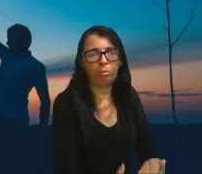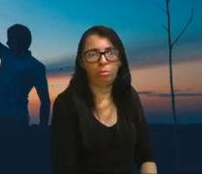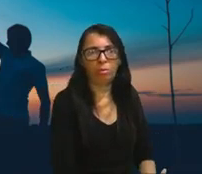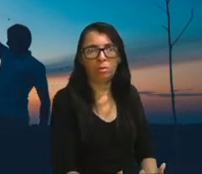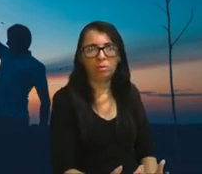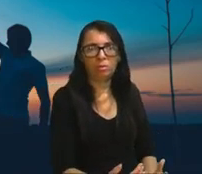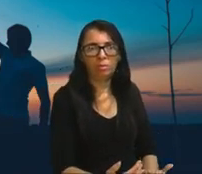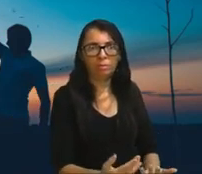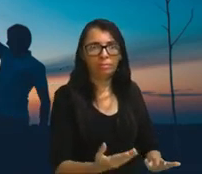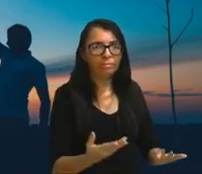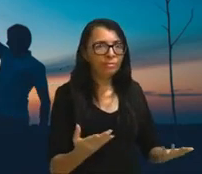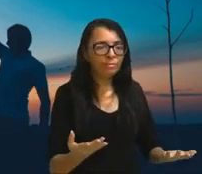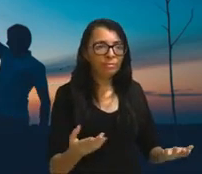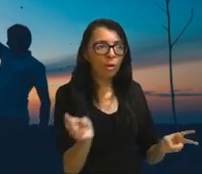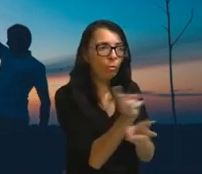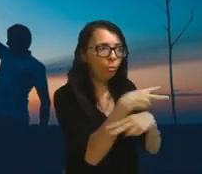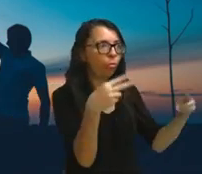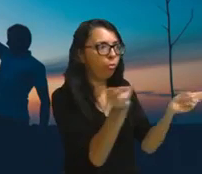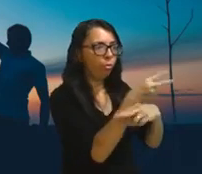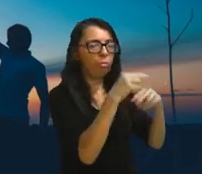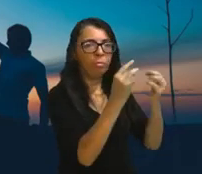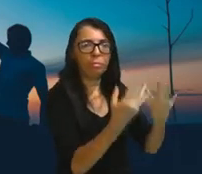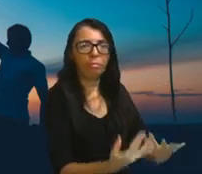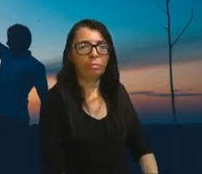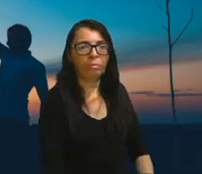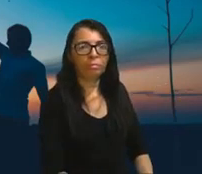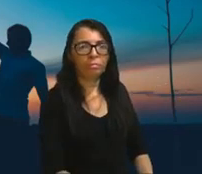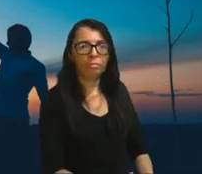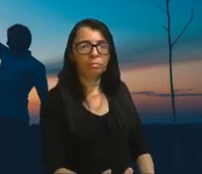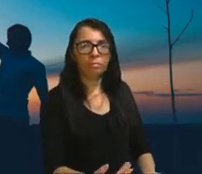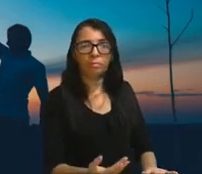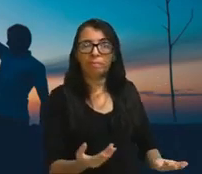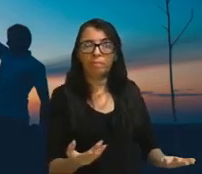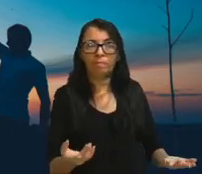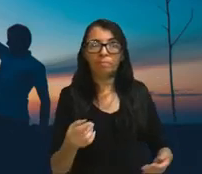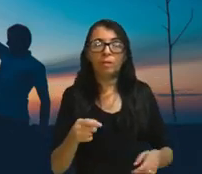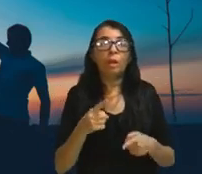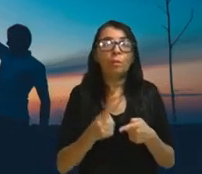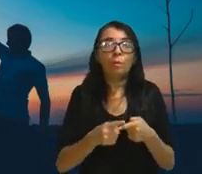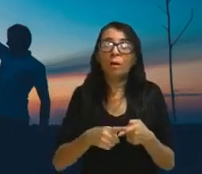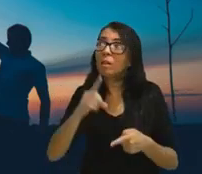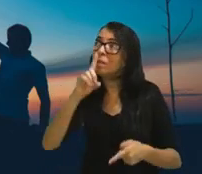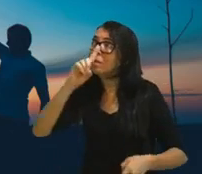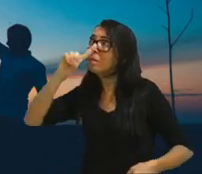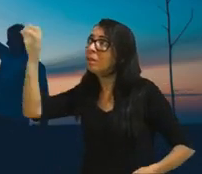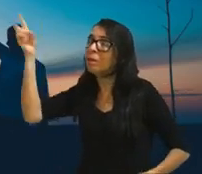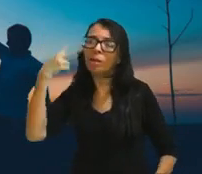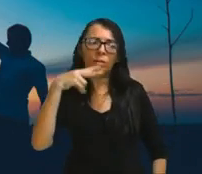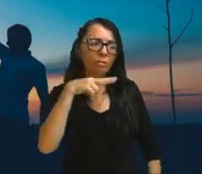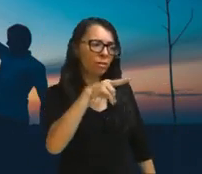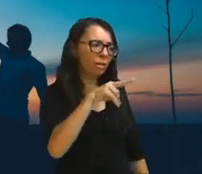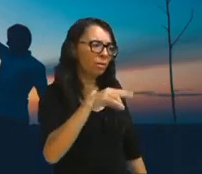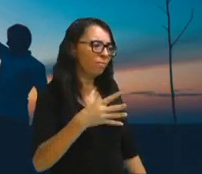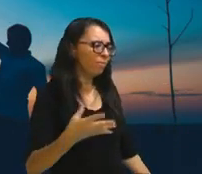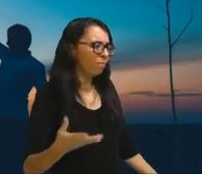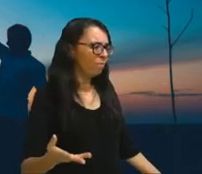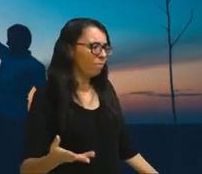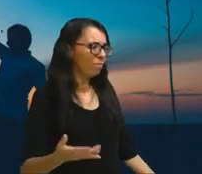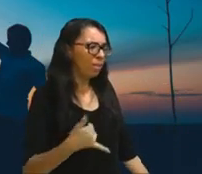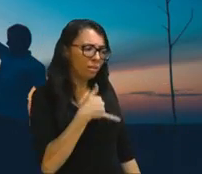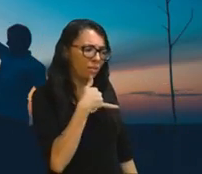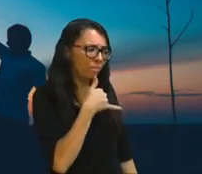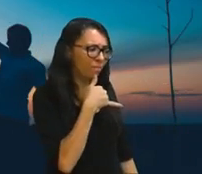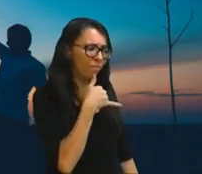casa. E ela desabou, sendo grande a sua ruína. Ou seja,